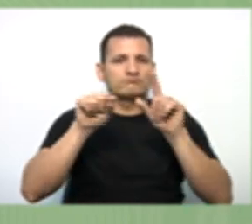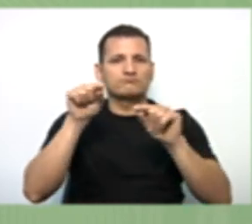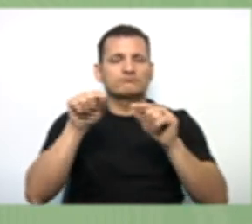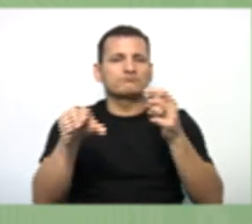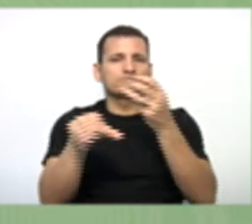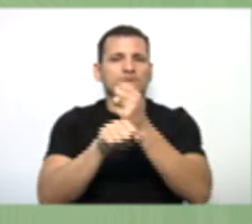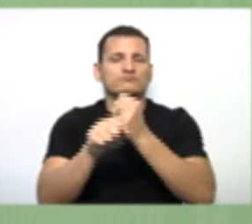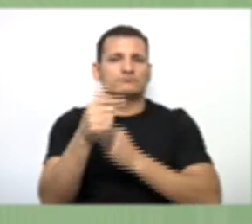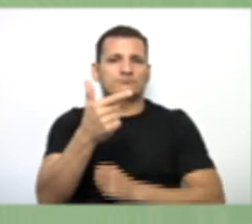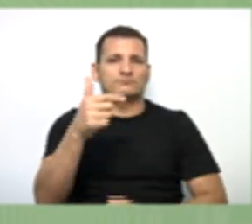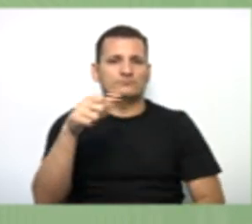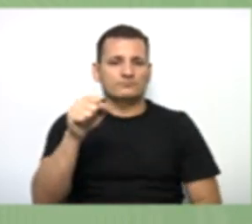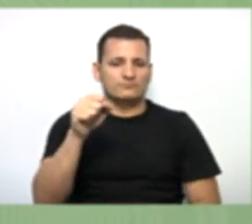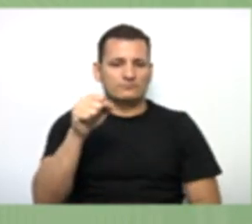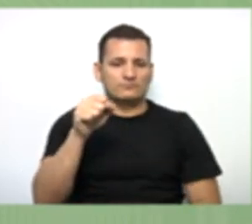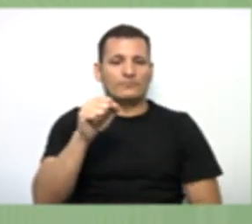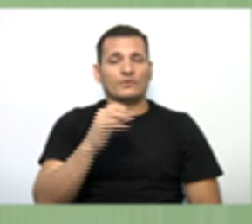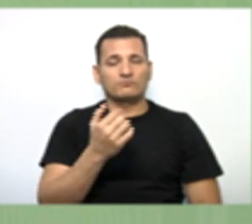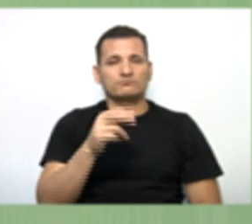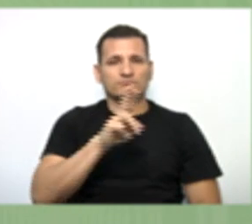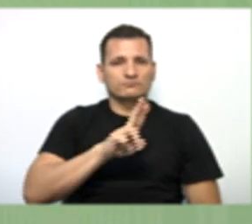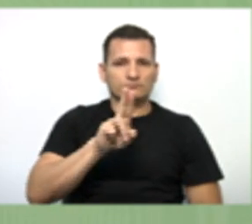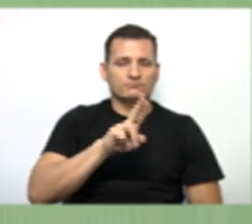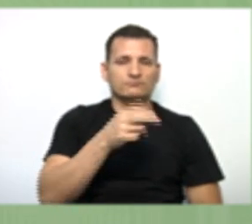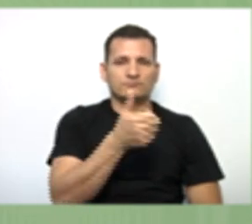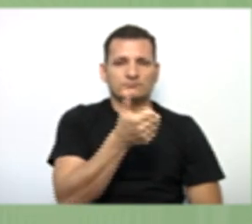Com certeza vou usar o 16.